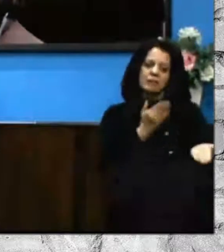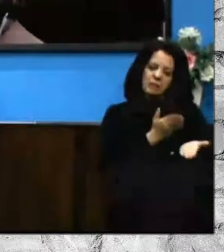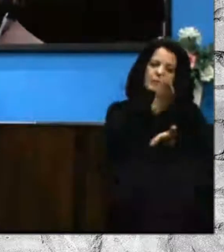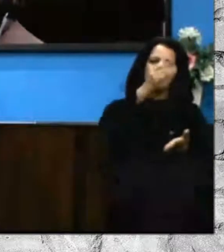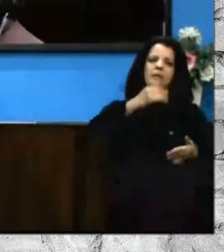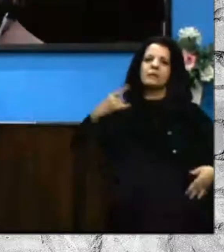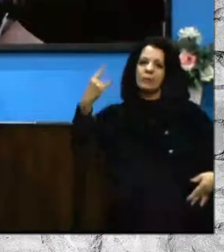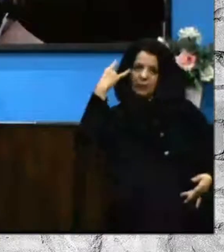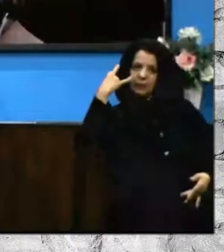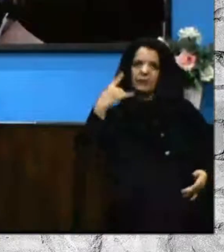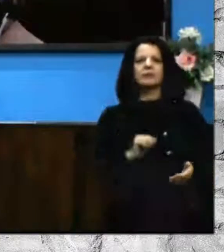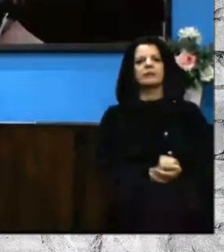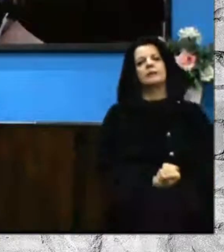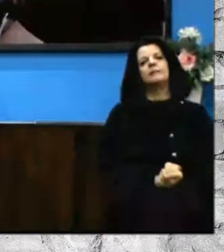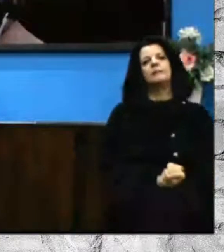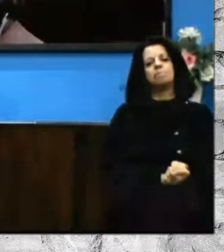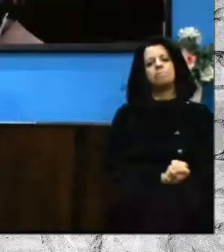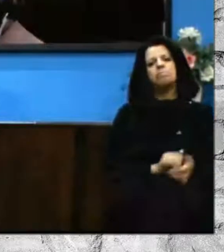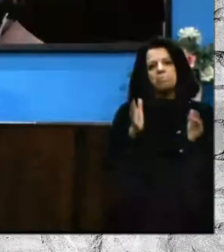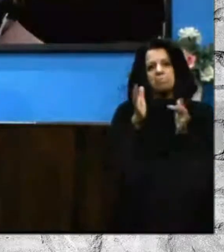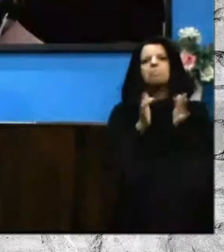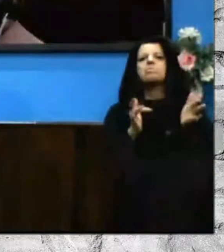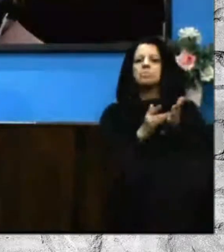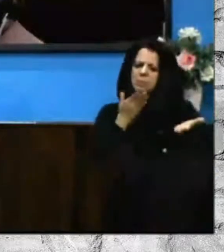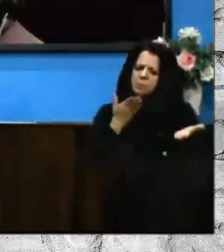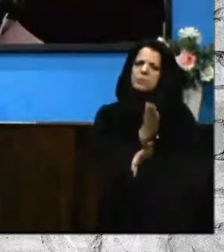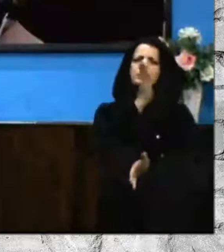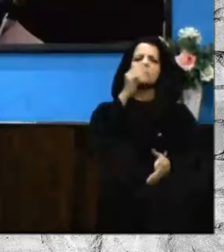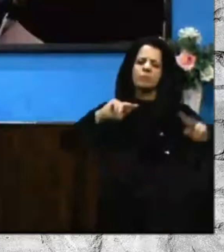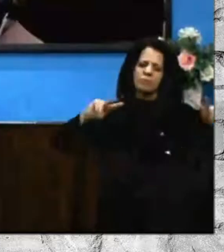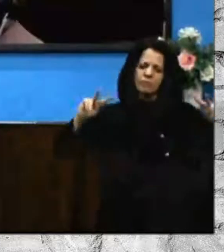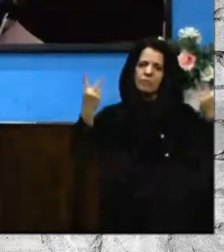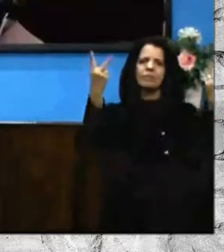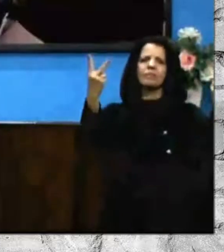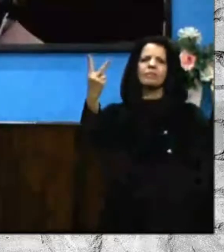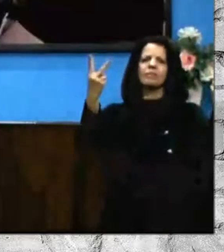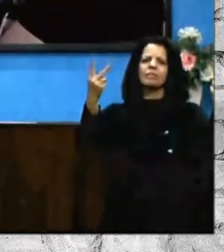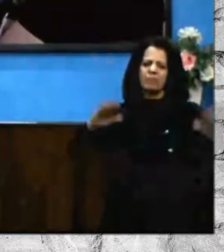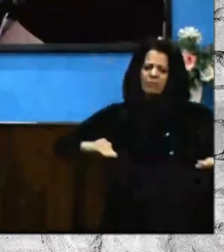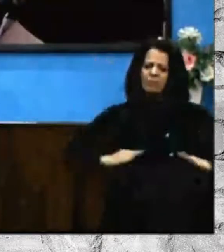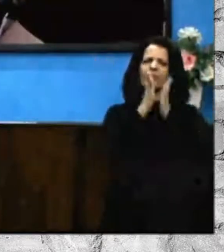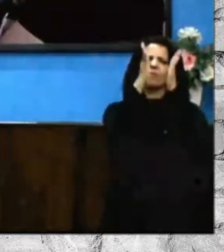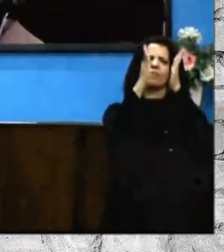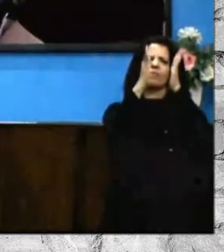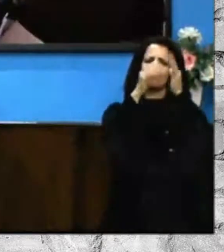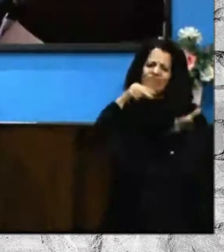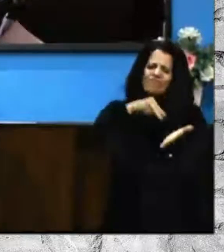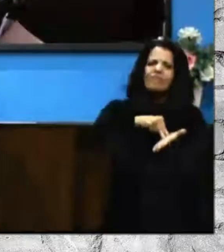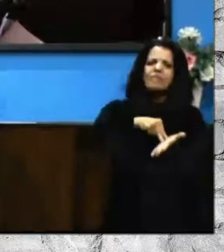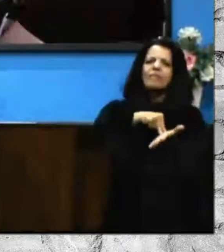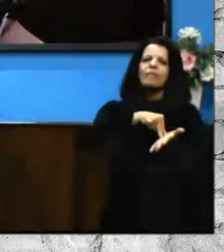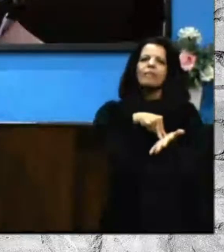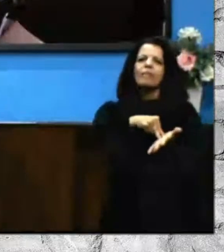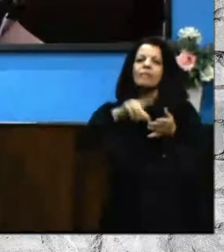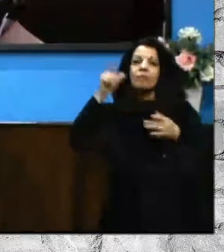por tentação. E Jesus passou, e Jesus venceu, e Jesus enfrentou, Ele ficou firme.